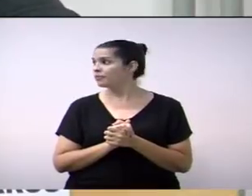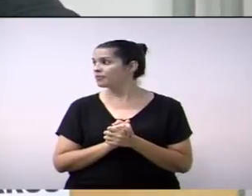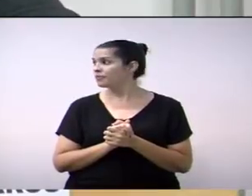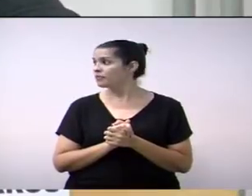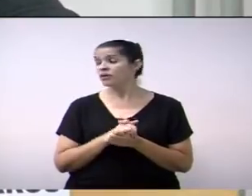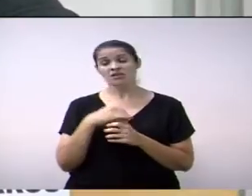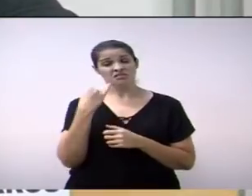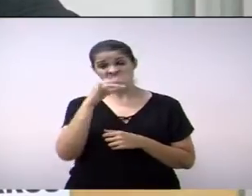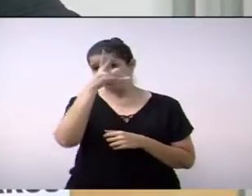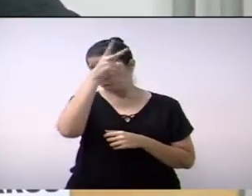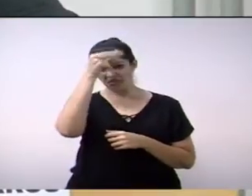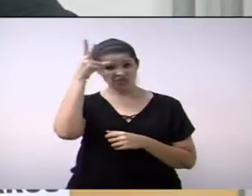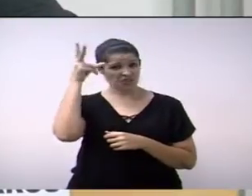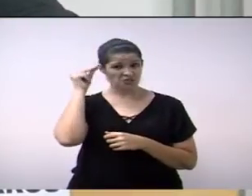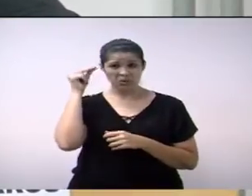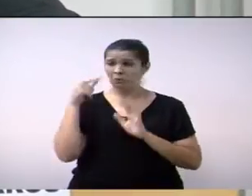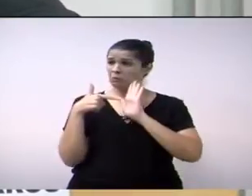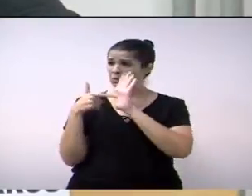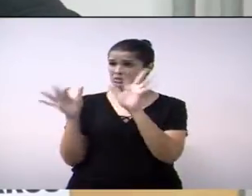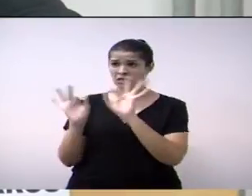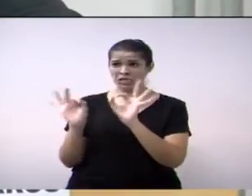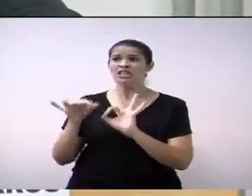interesse ou se perder o prazo,